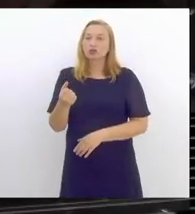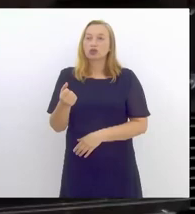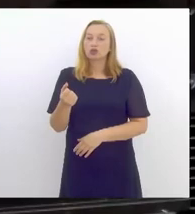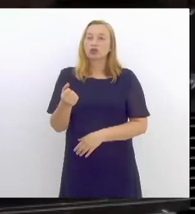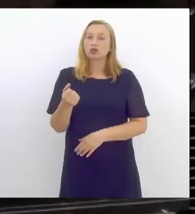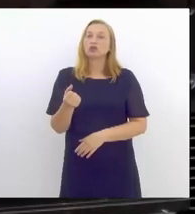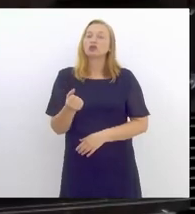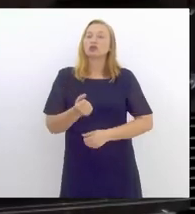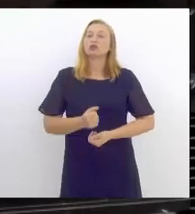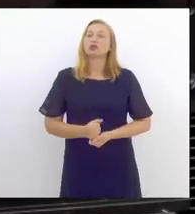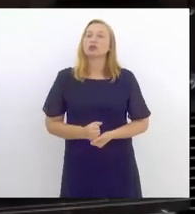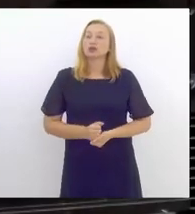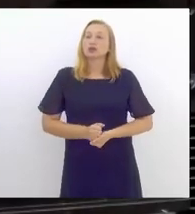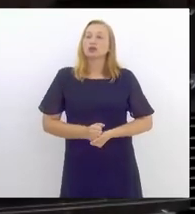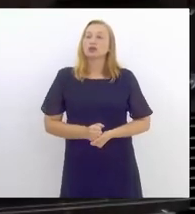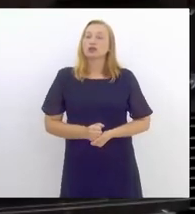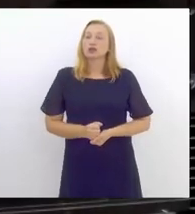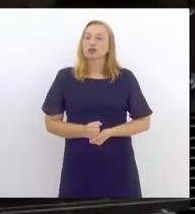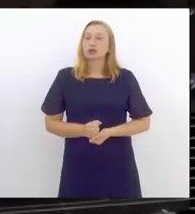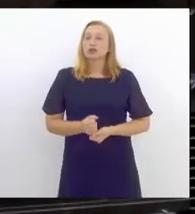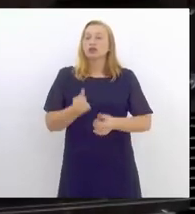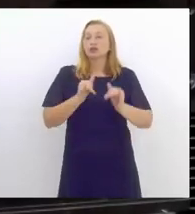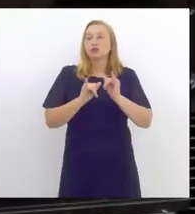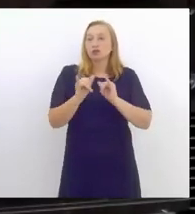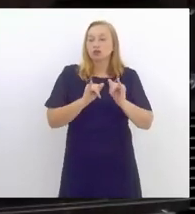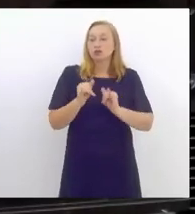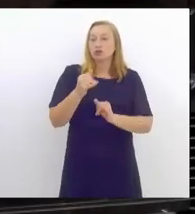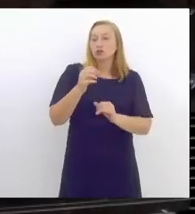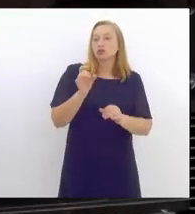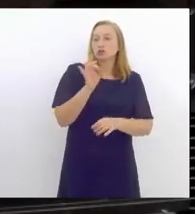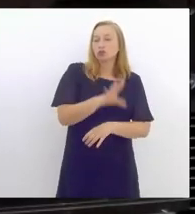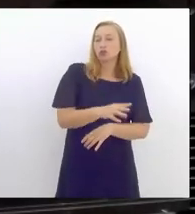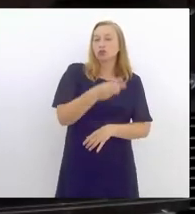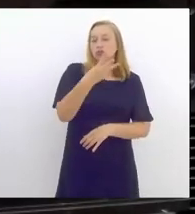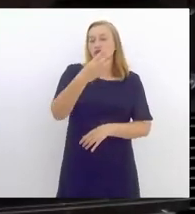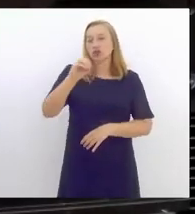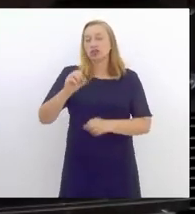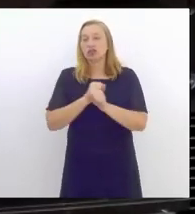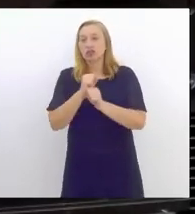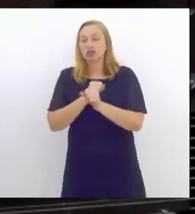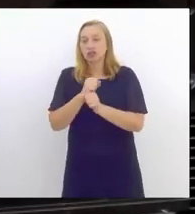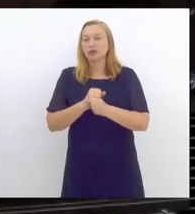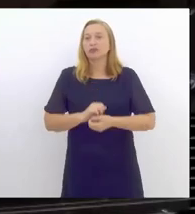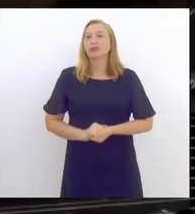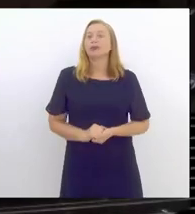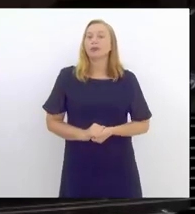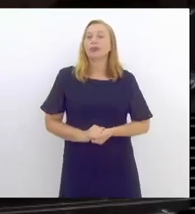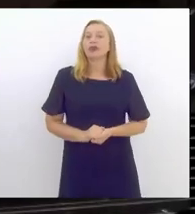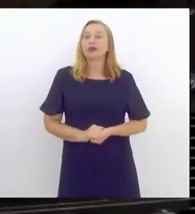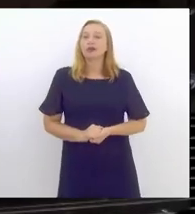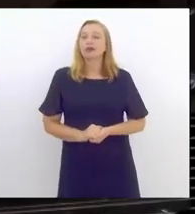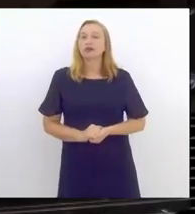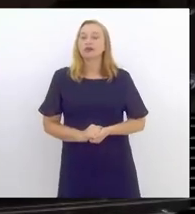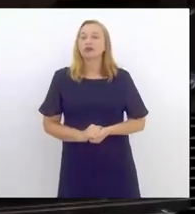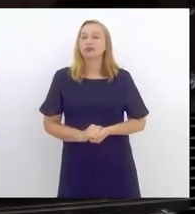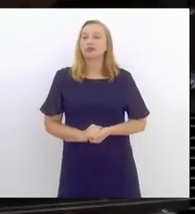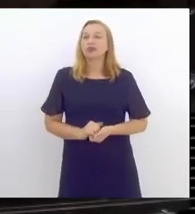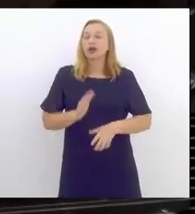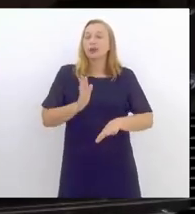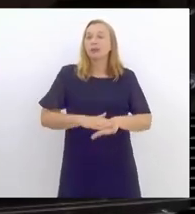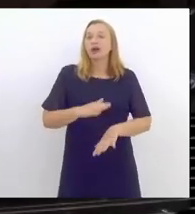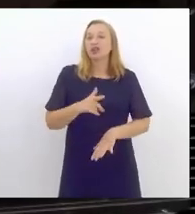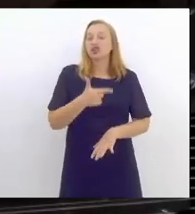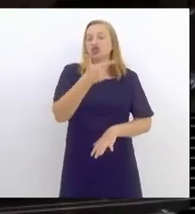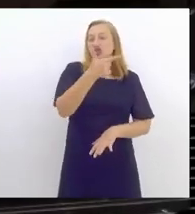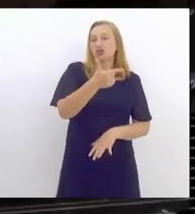anos. Na maior licitação do país, Fernando Albuquerque e Henrique, adquirimos mais de 21